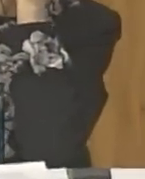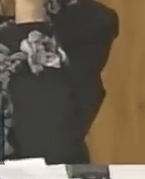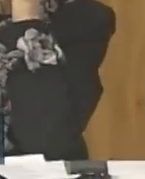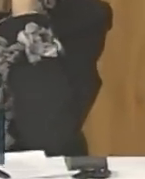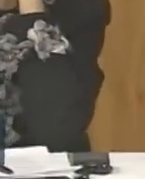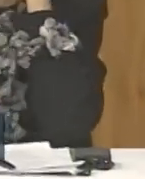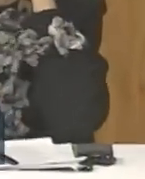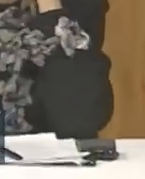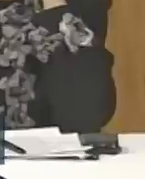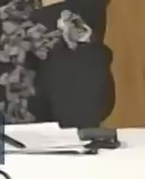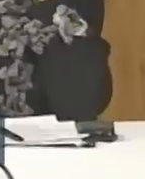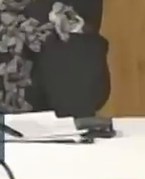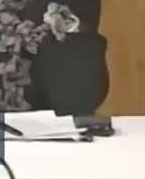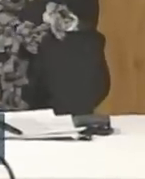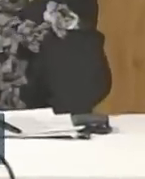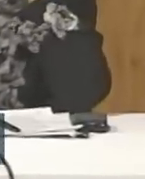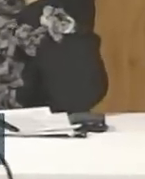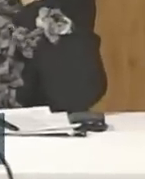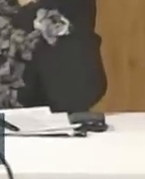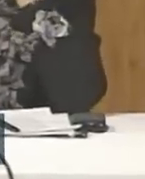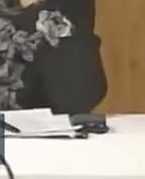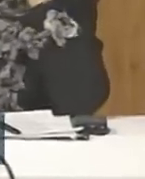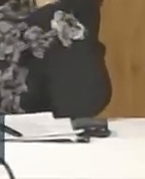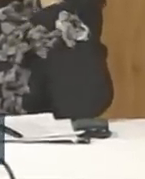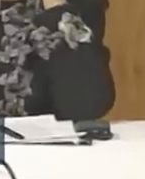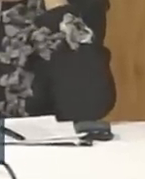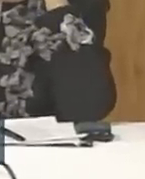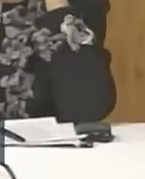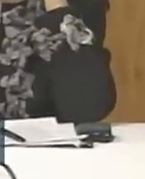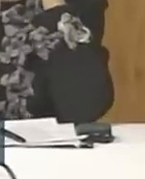Mais alguma pergunta?